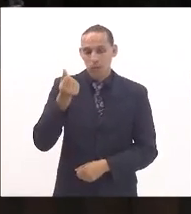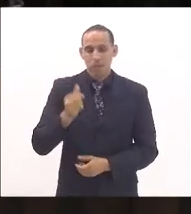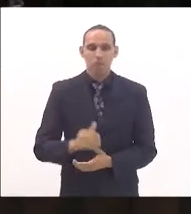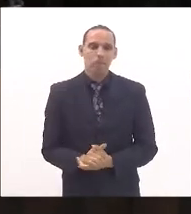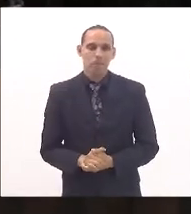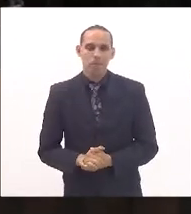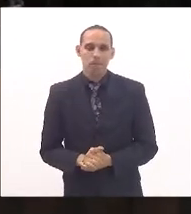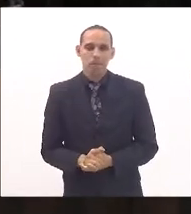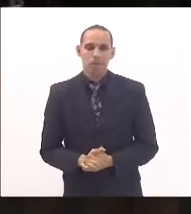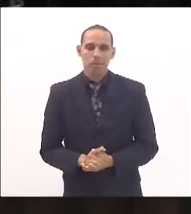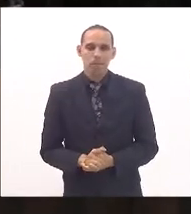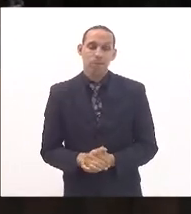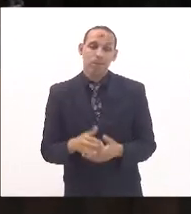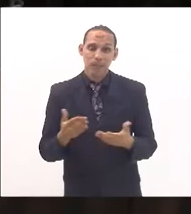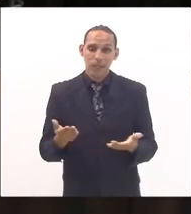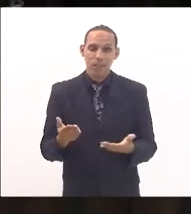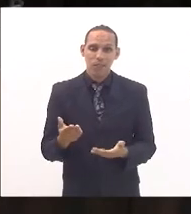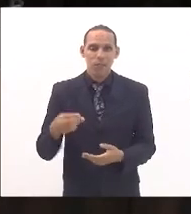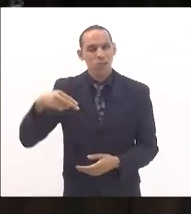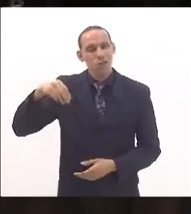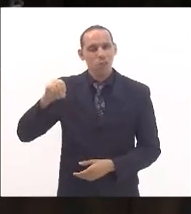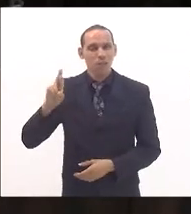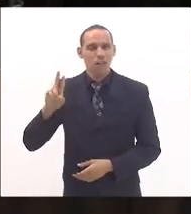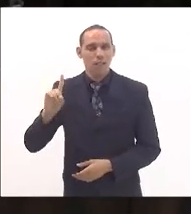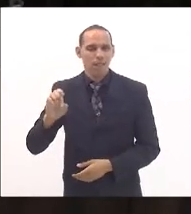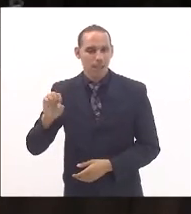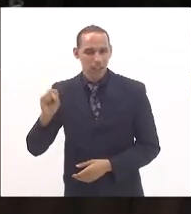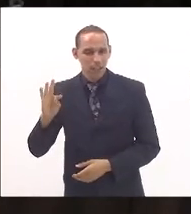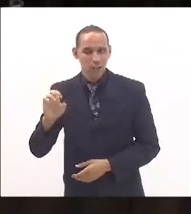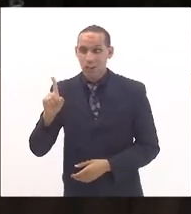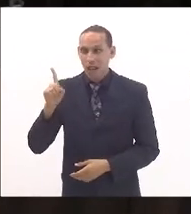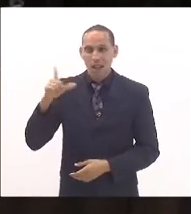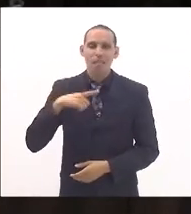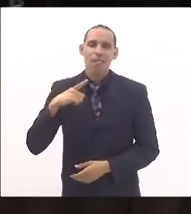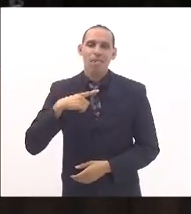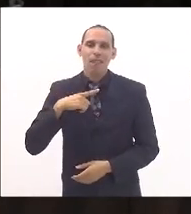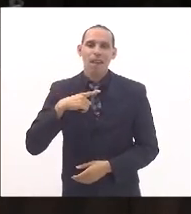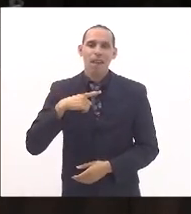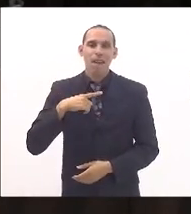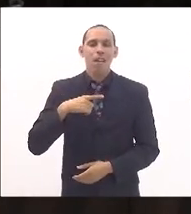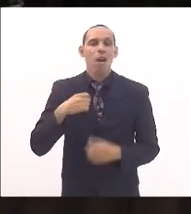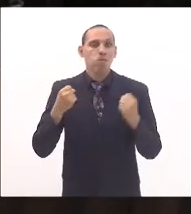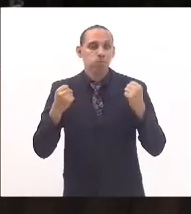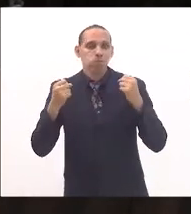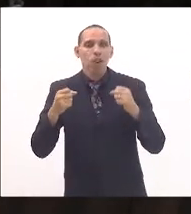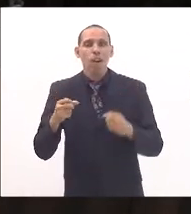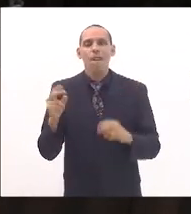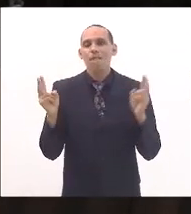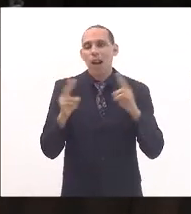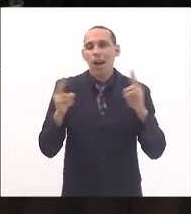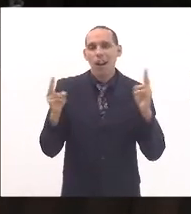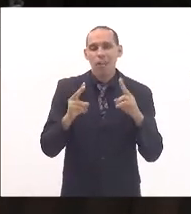Não, na verdade é o seguinte, lá no Nordeste, por exemplo, tem o potencial eólico, tem